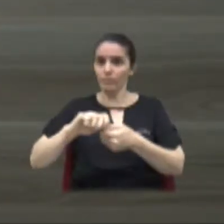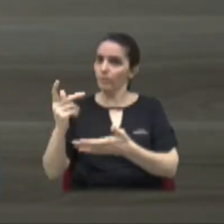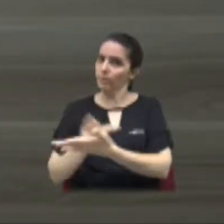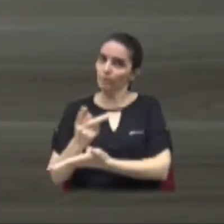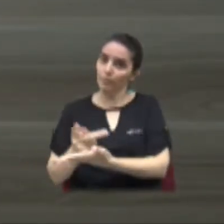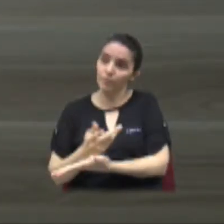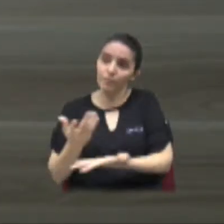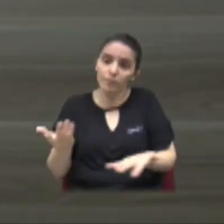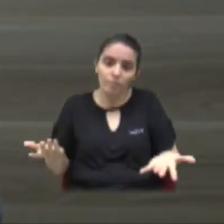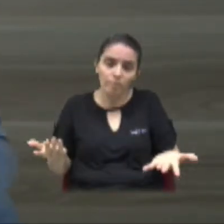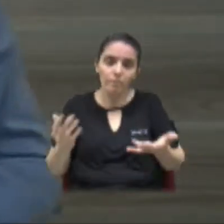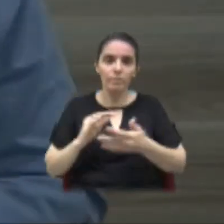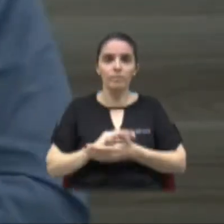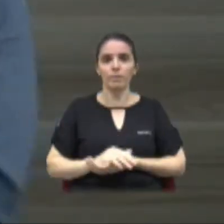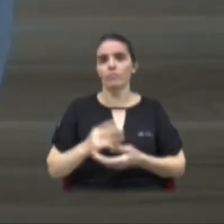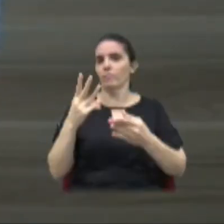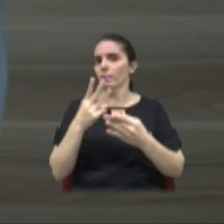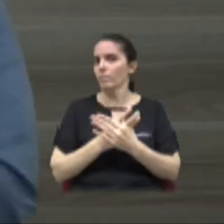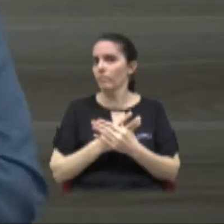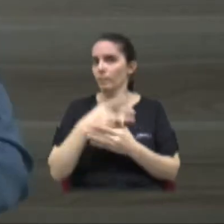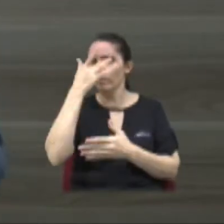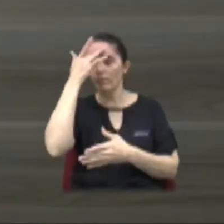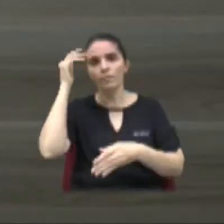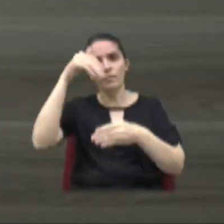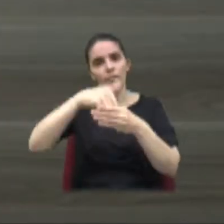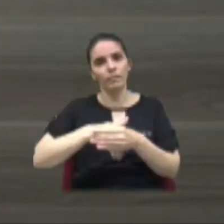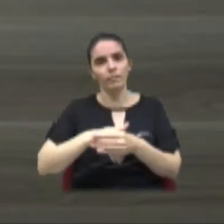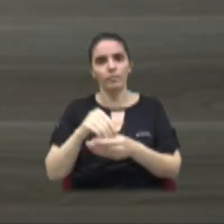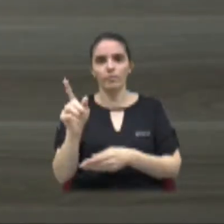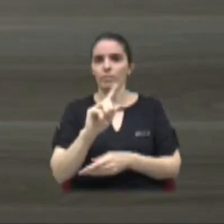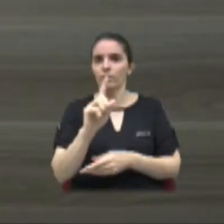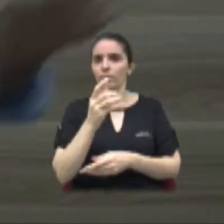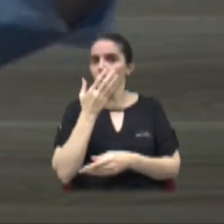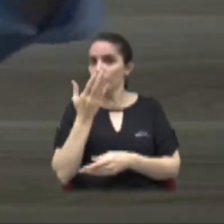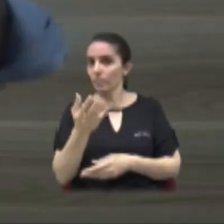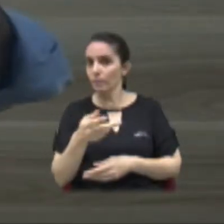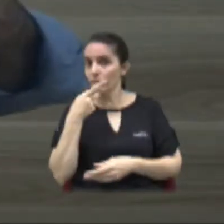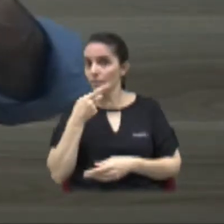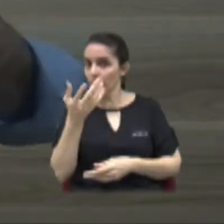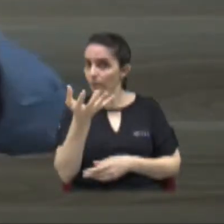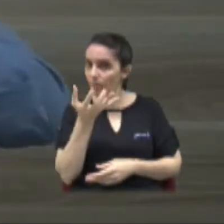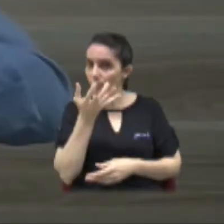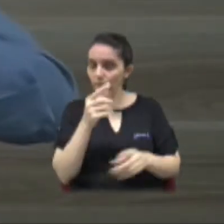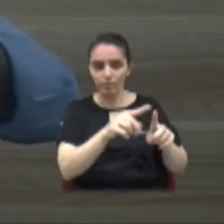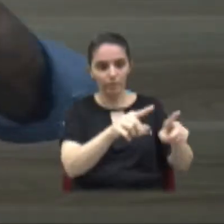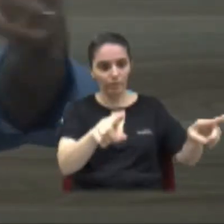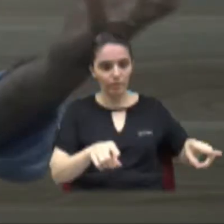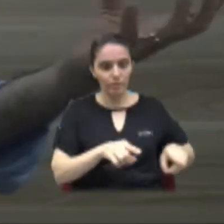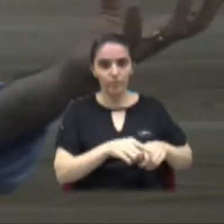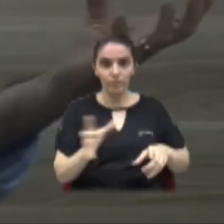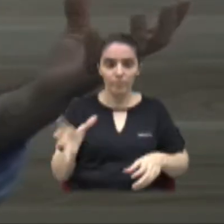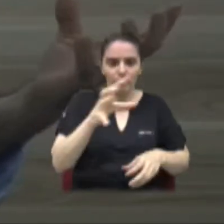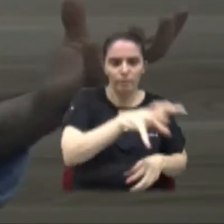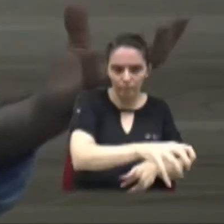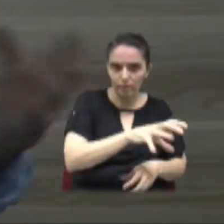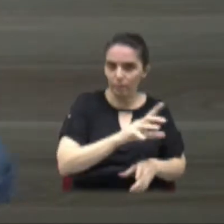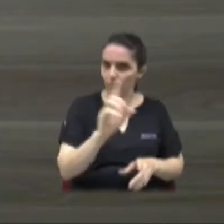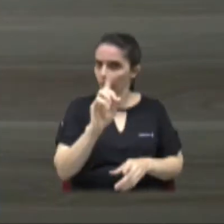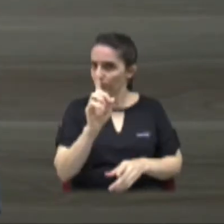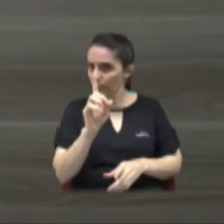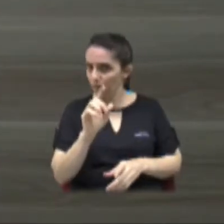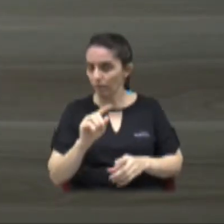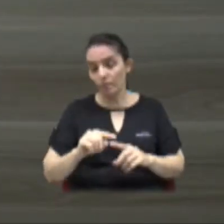listagem que a prefeitura tem, a gente vai poder ver quem realmente desse movimento faz parte do plano